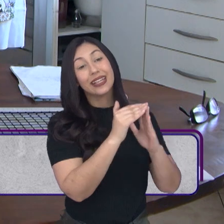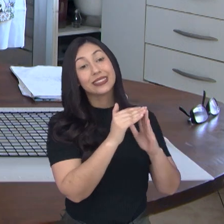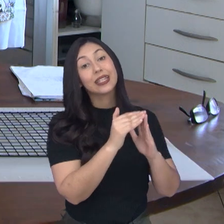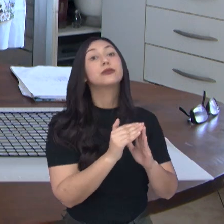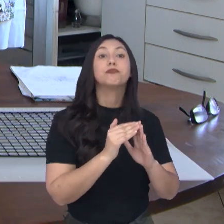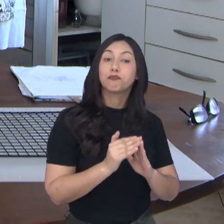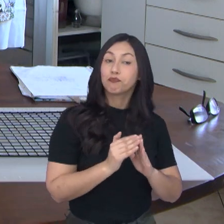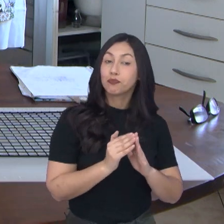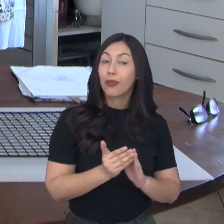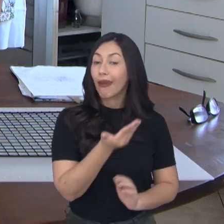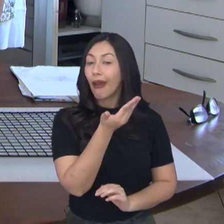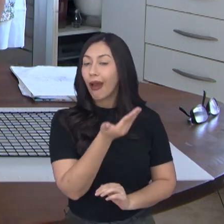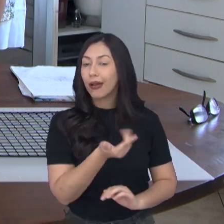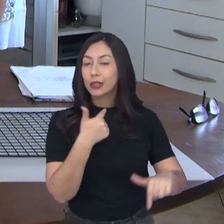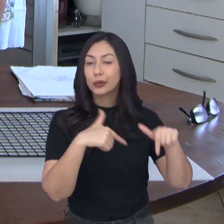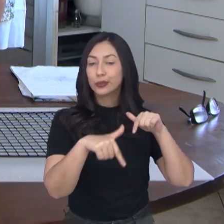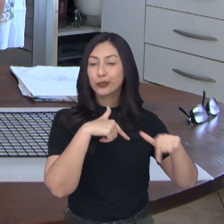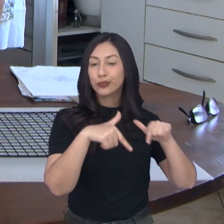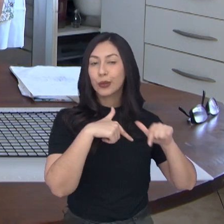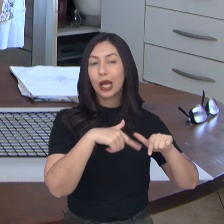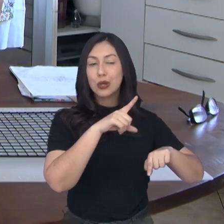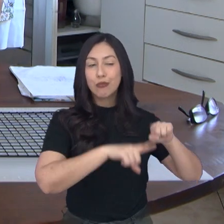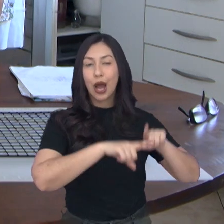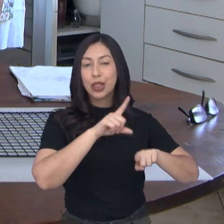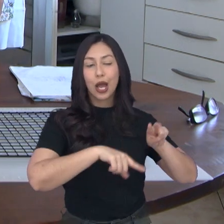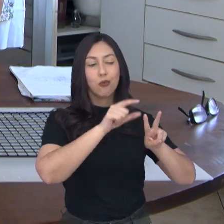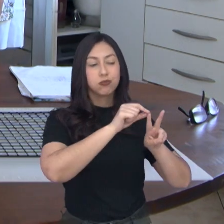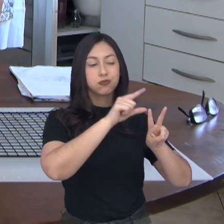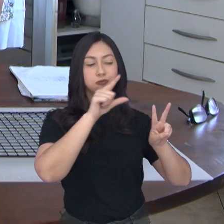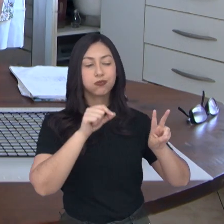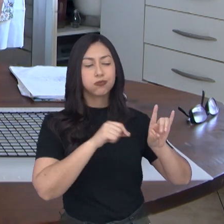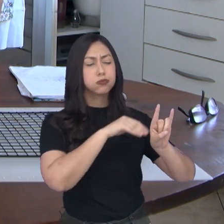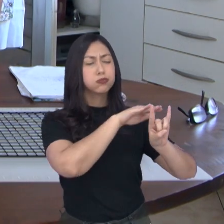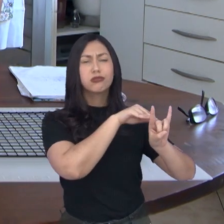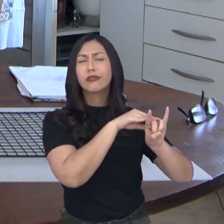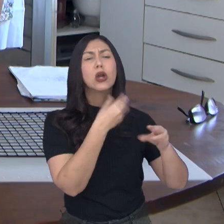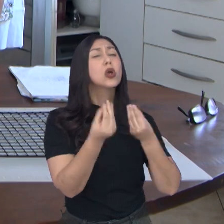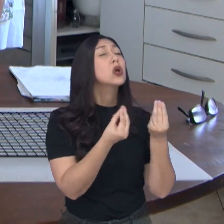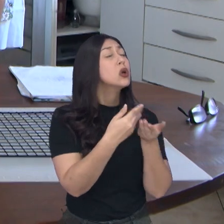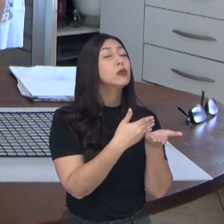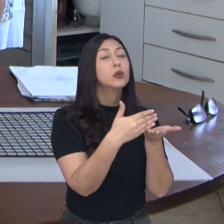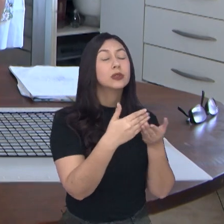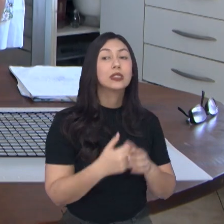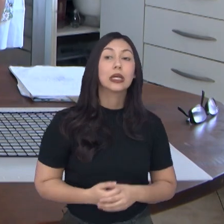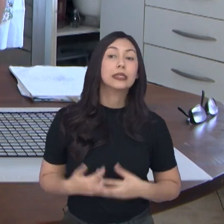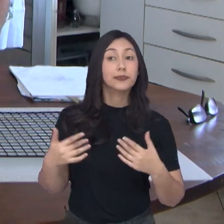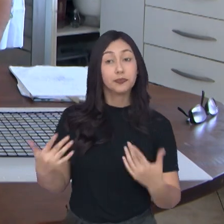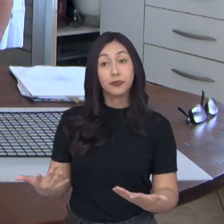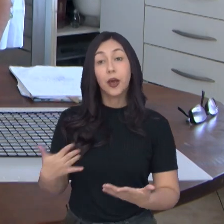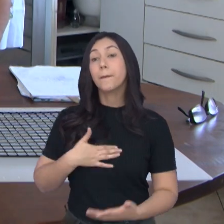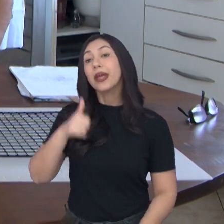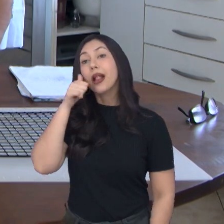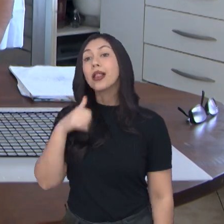prazer. A Roseli, ela trabalha com produtos veganos, vegetarianos. Como você entrou nesse mundo, Roseli? Então, a minha